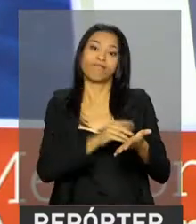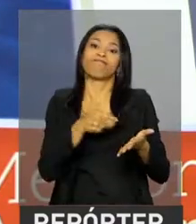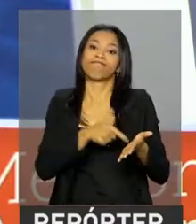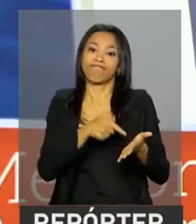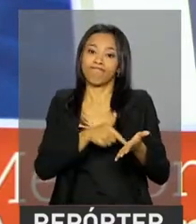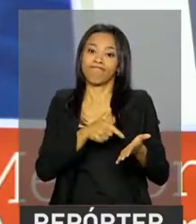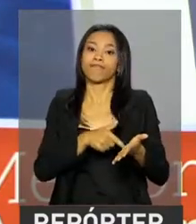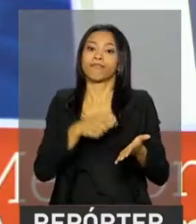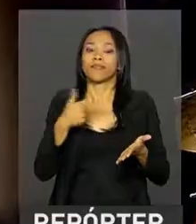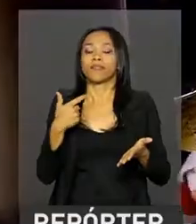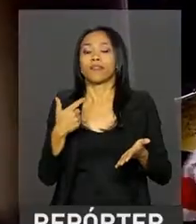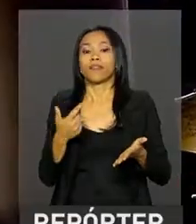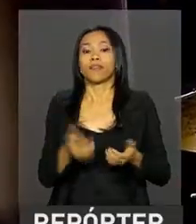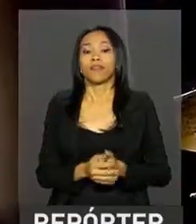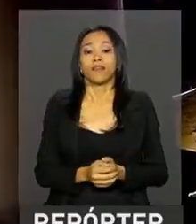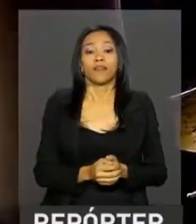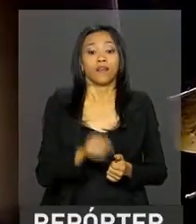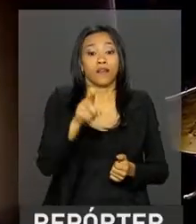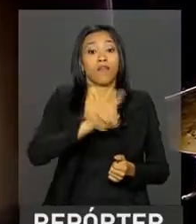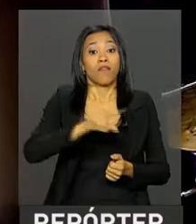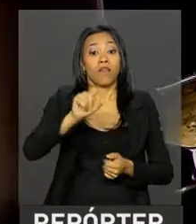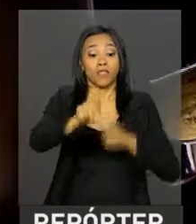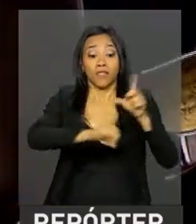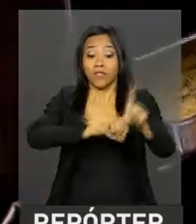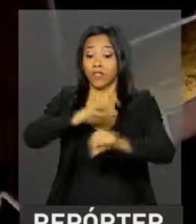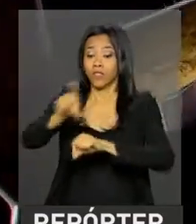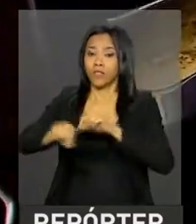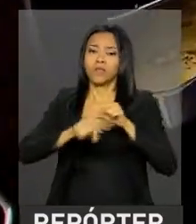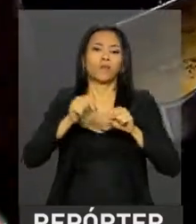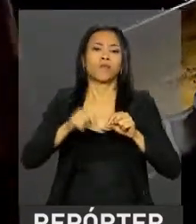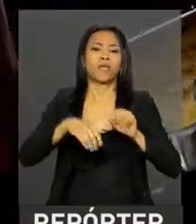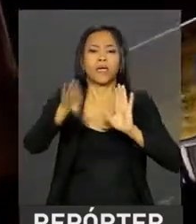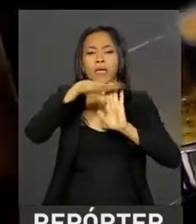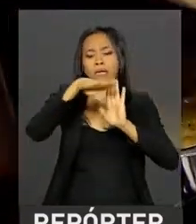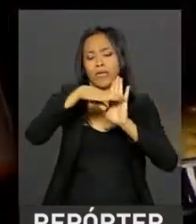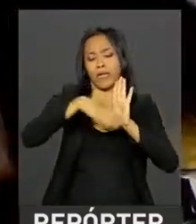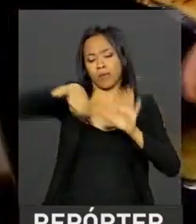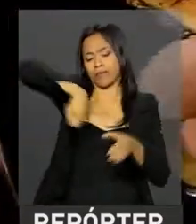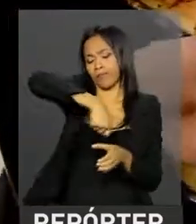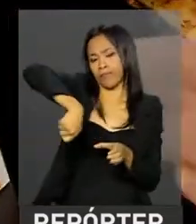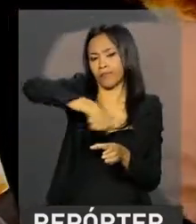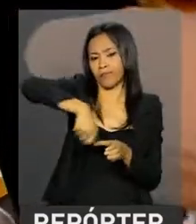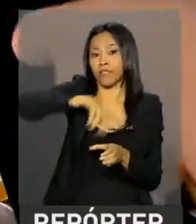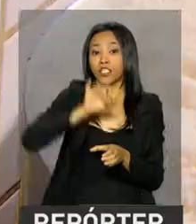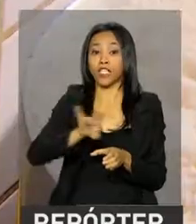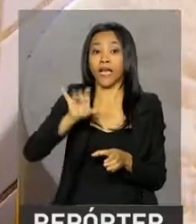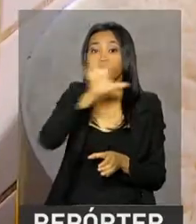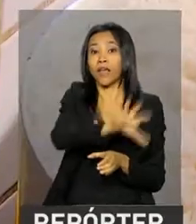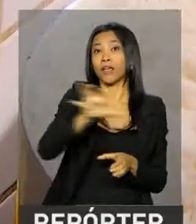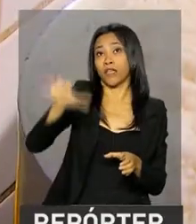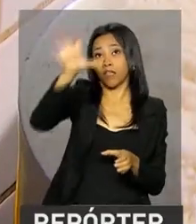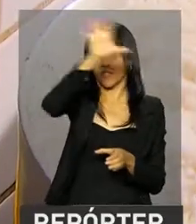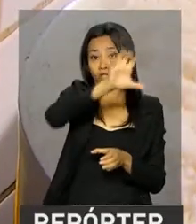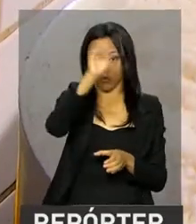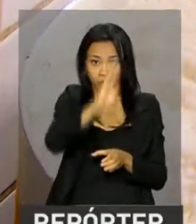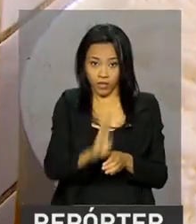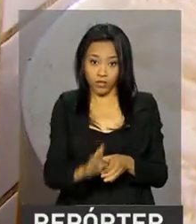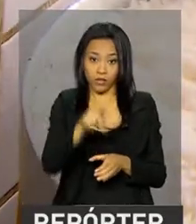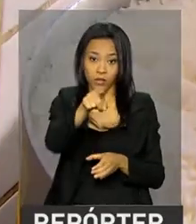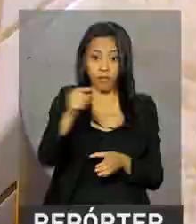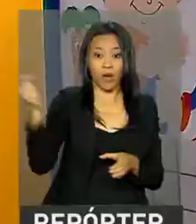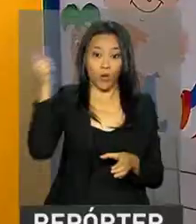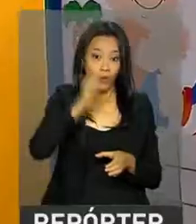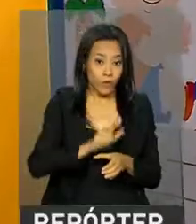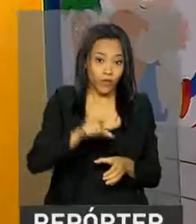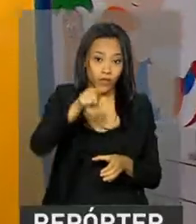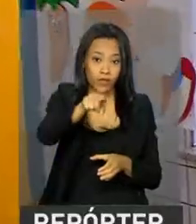escolar do governo federal. Vão ser selecionadas as receitas mais caprichadas de cada região. Para chegar com chances de